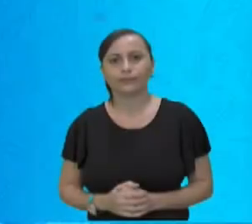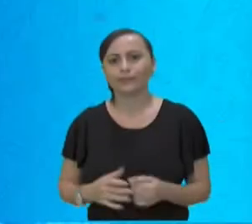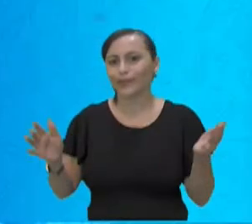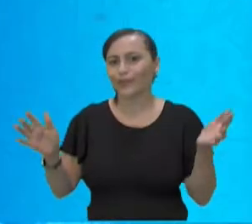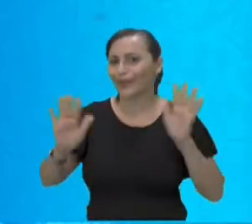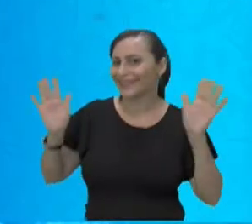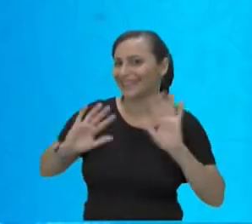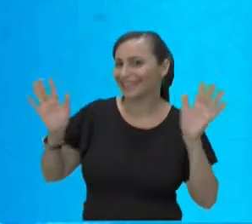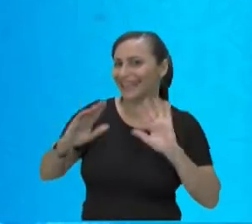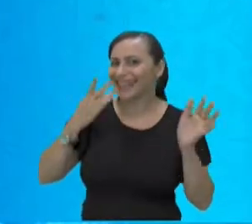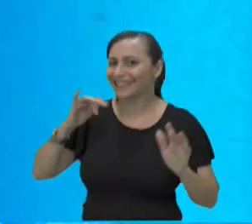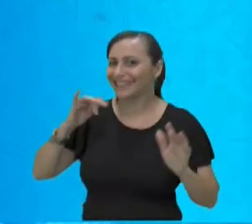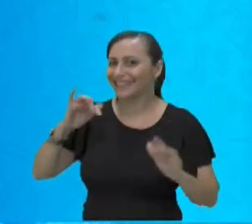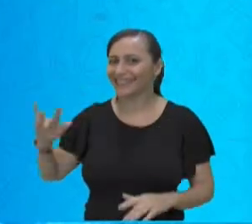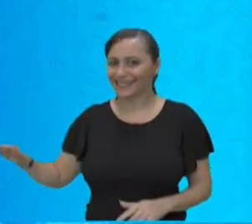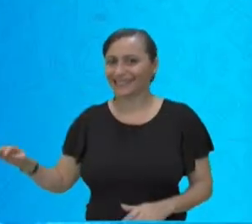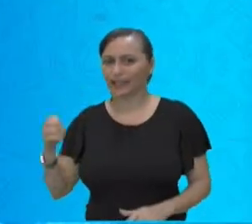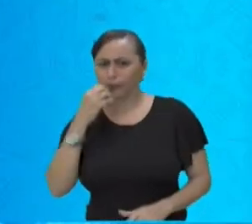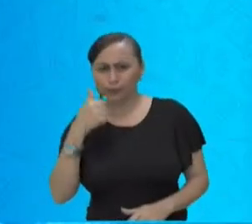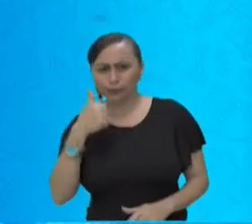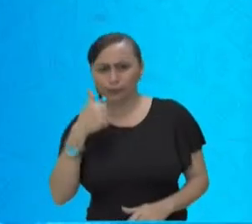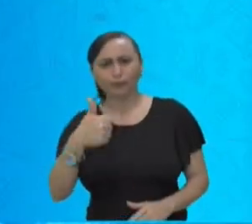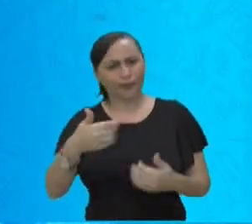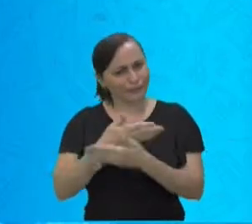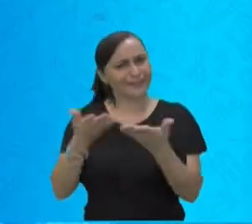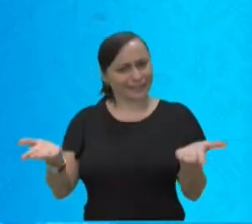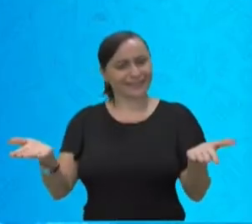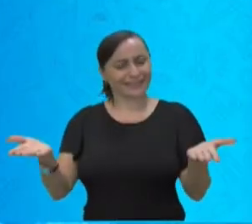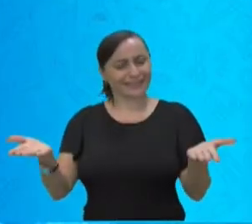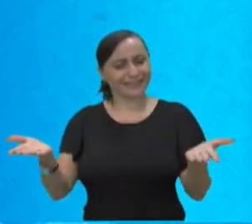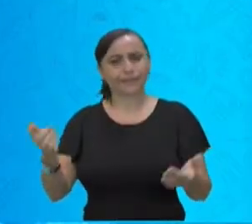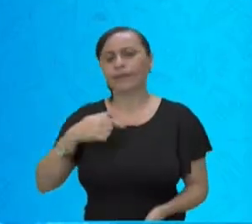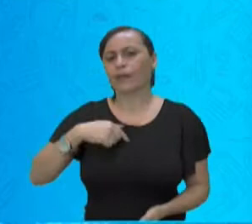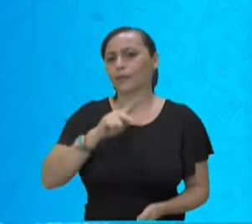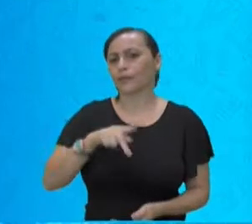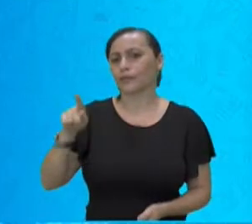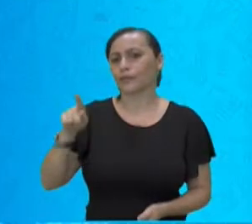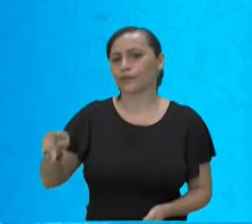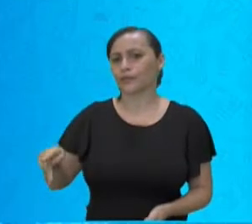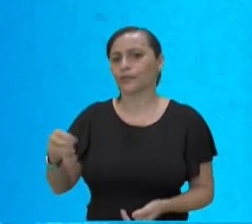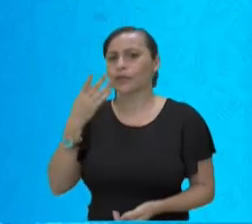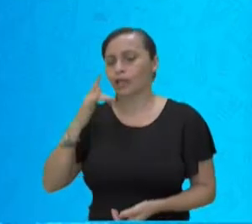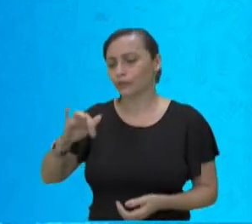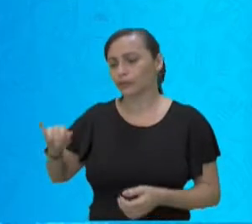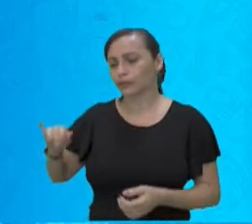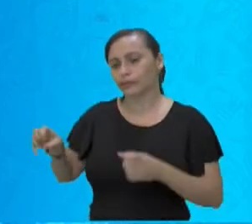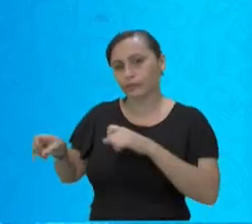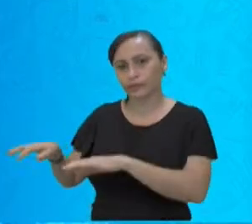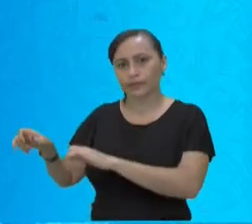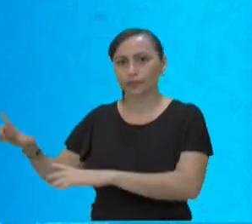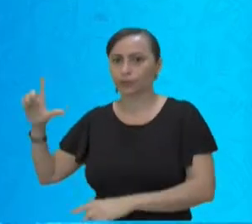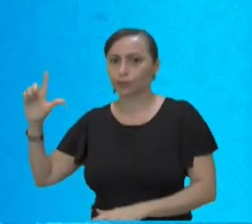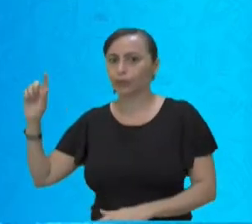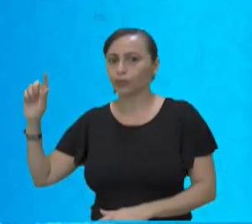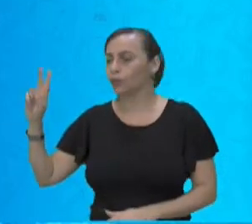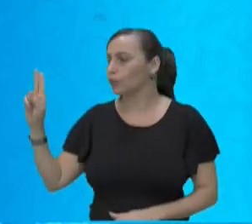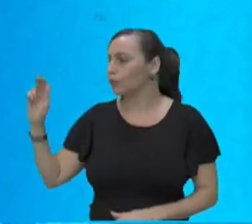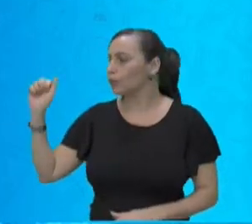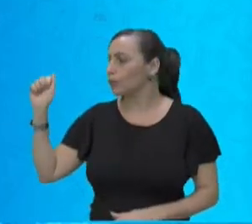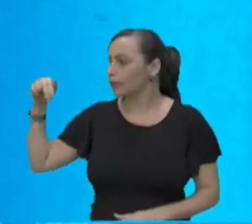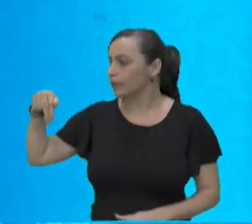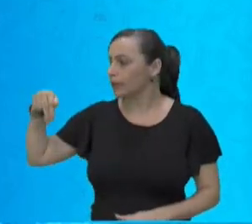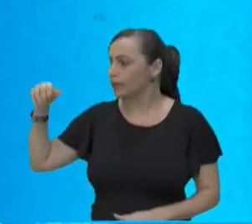o Olá criança tudo bem com você Eu sou a professora educação infantil Luana Oliveira